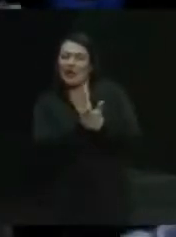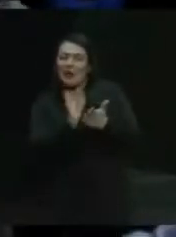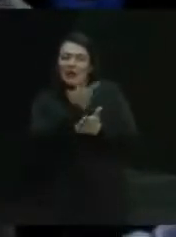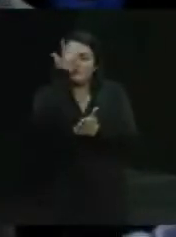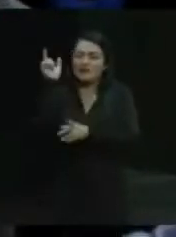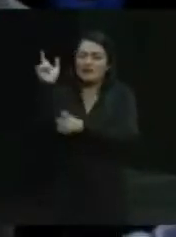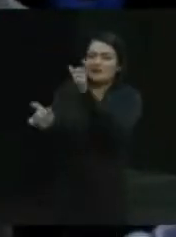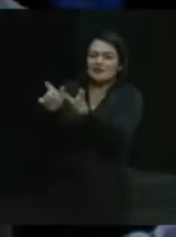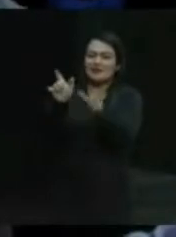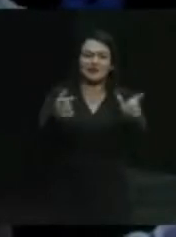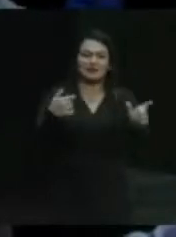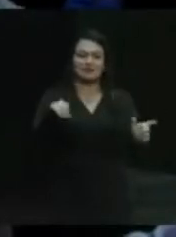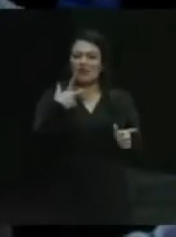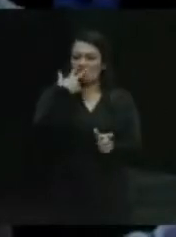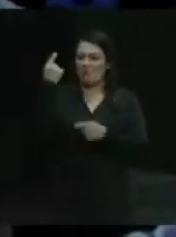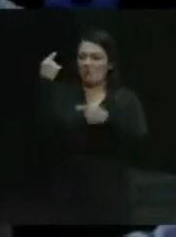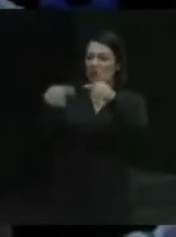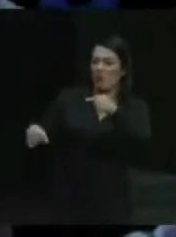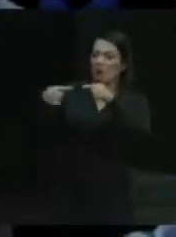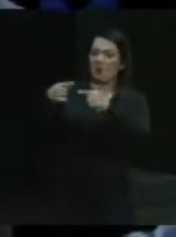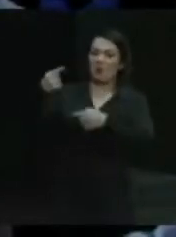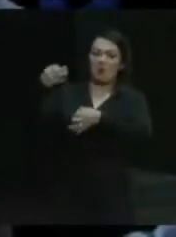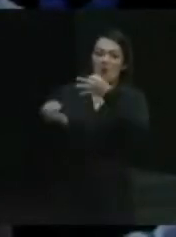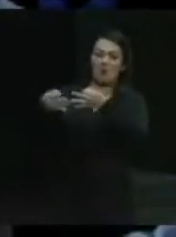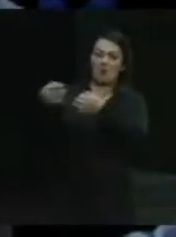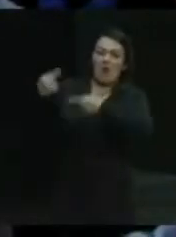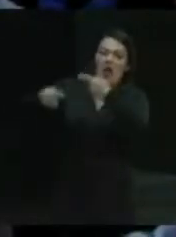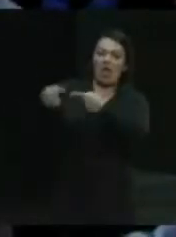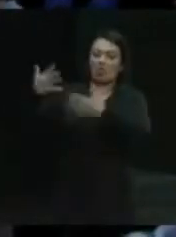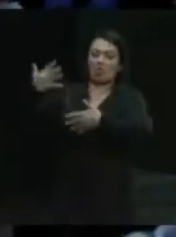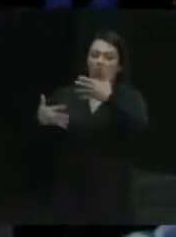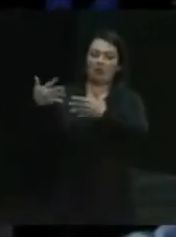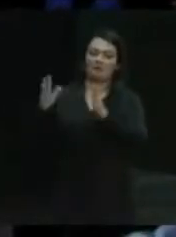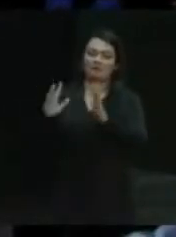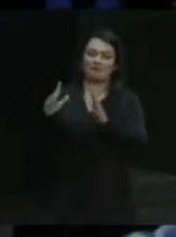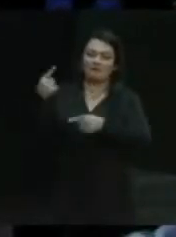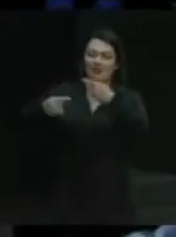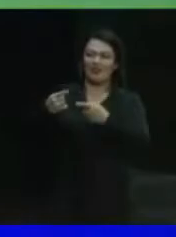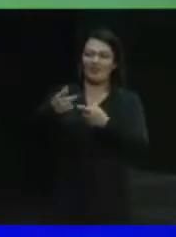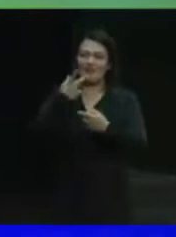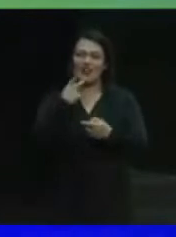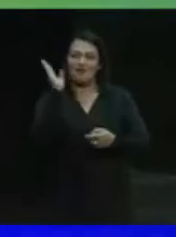que não sou eloquente e muita gente critica a minha voz.